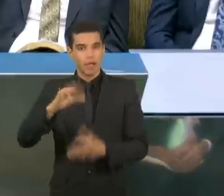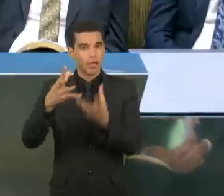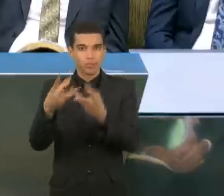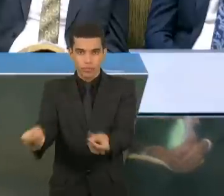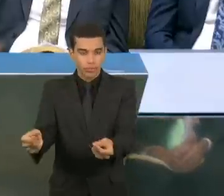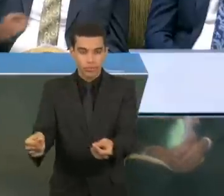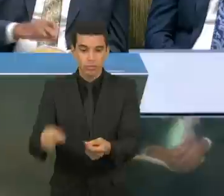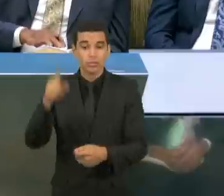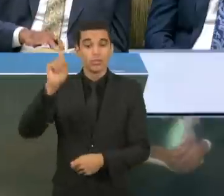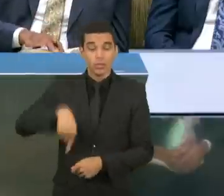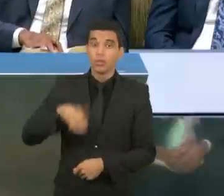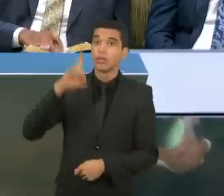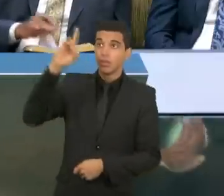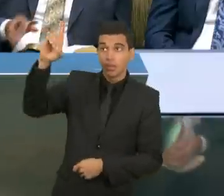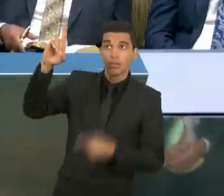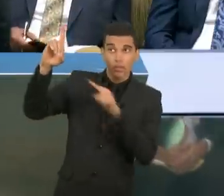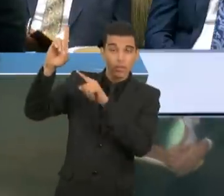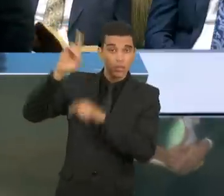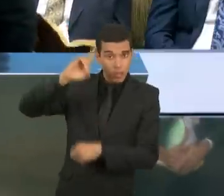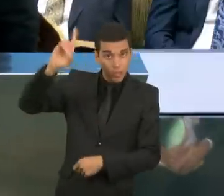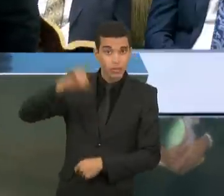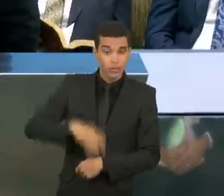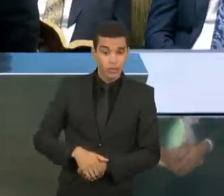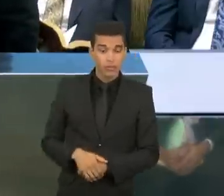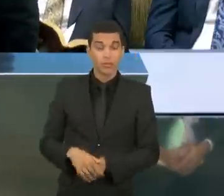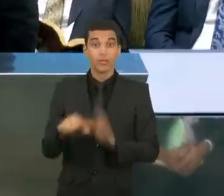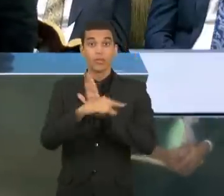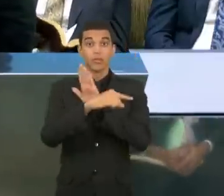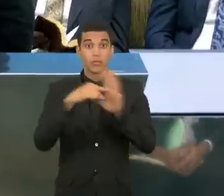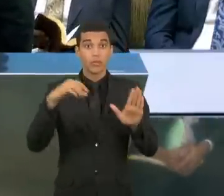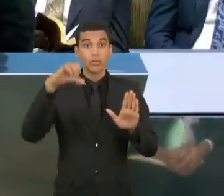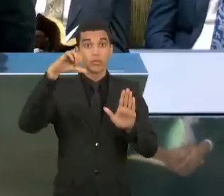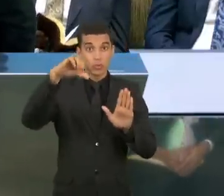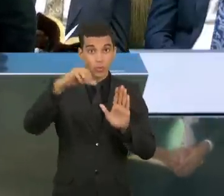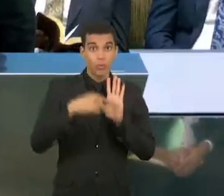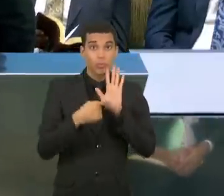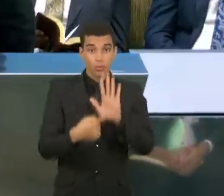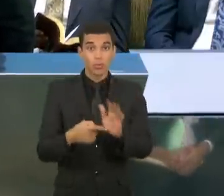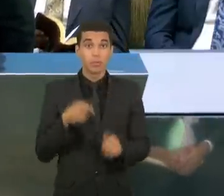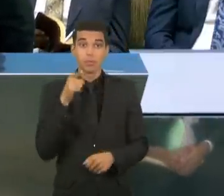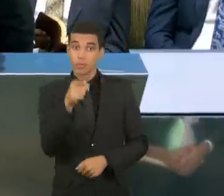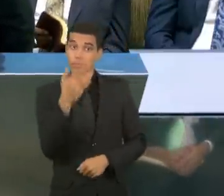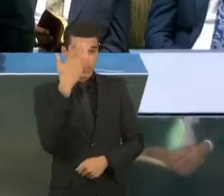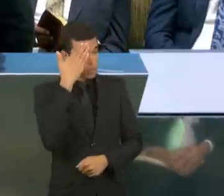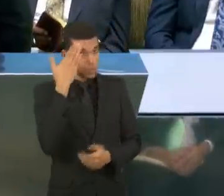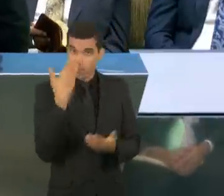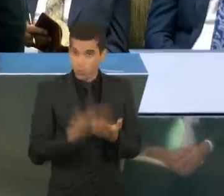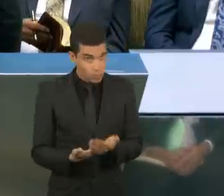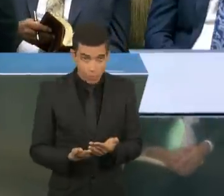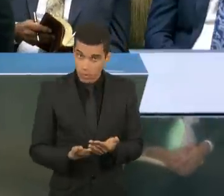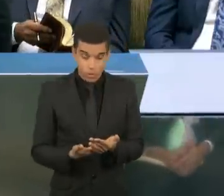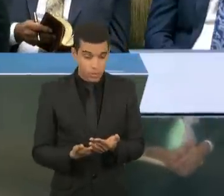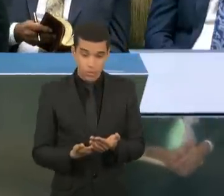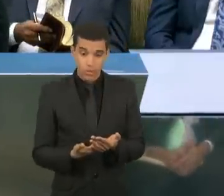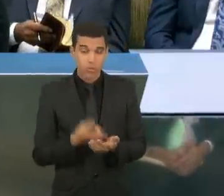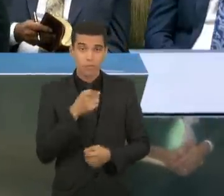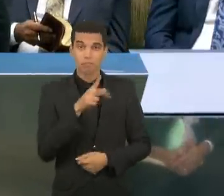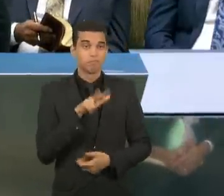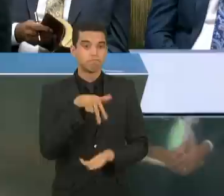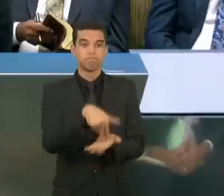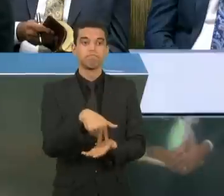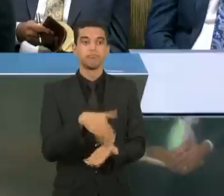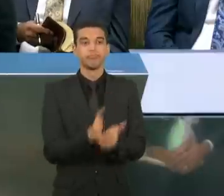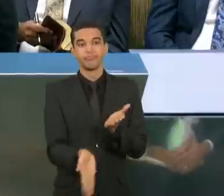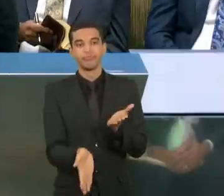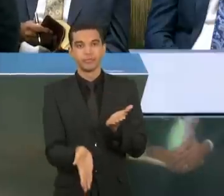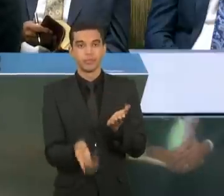é Deus. E lá no versículo 9 ele diz assim, se você não crer, tu não vai permanecer, mas